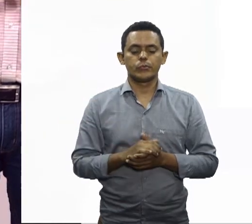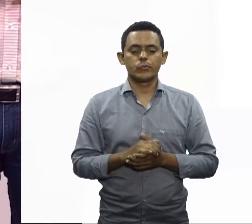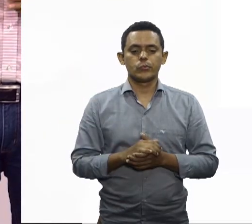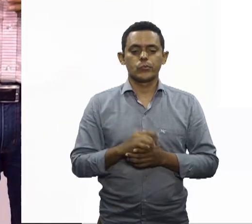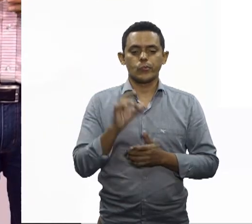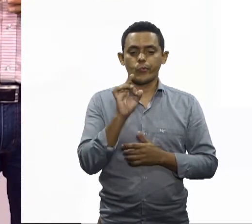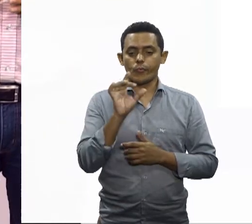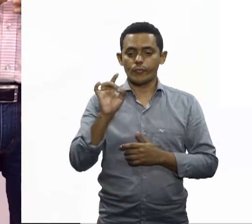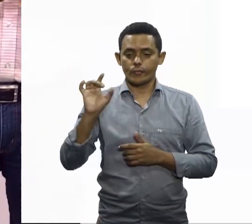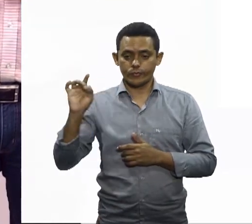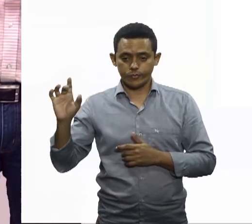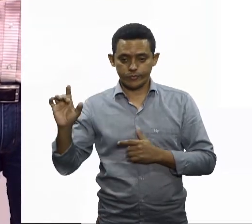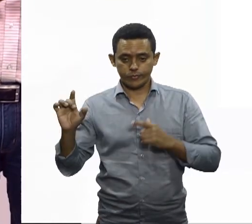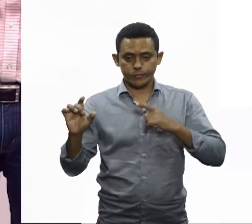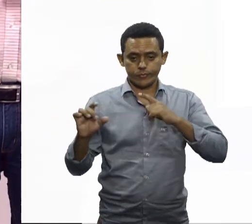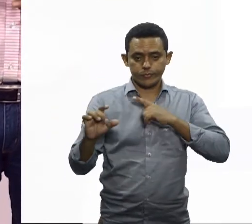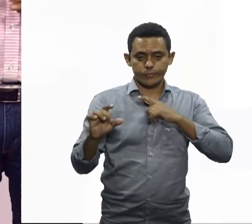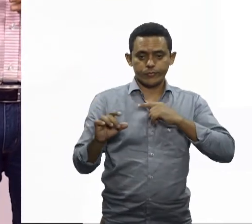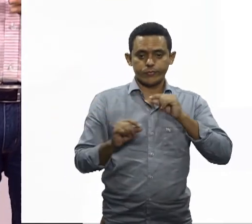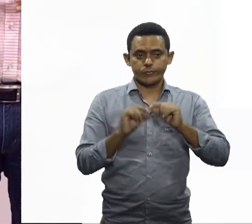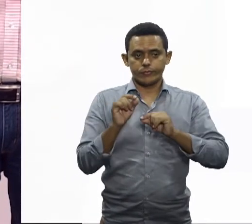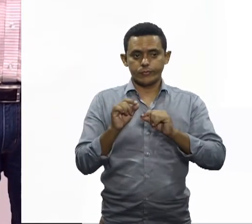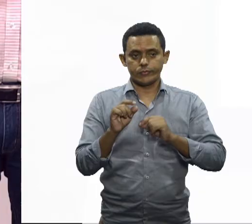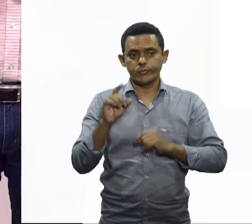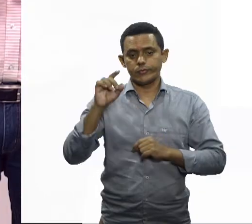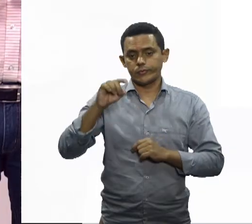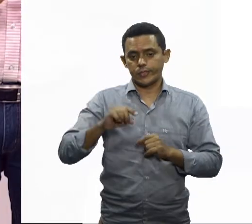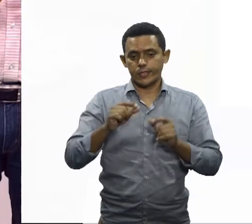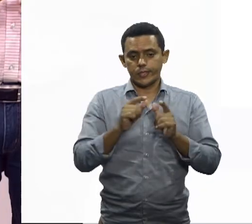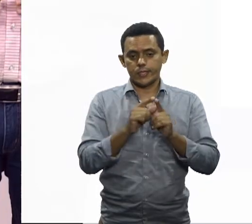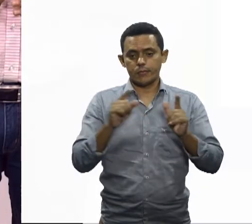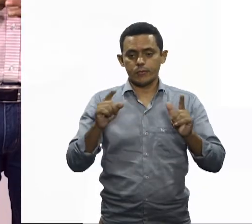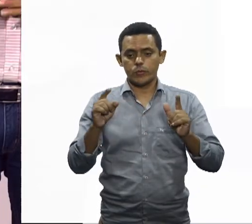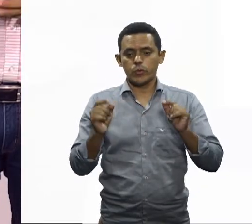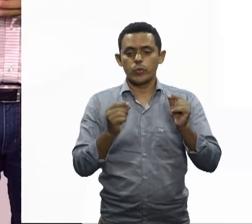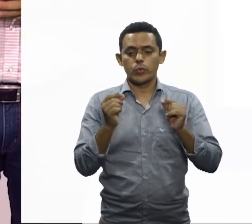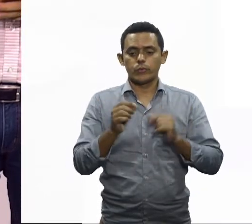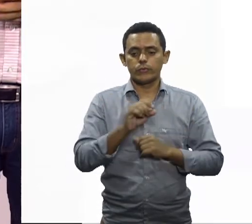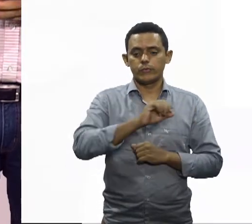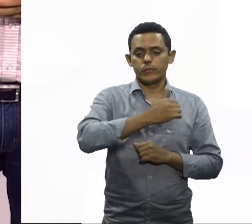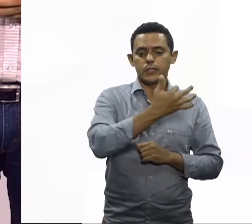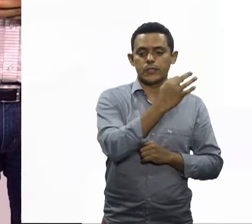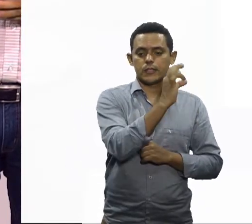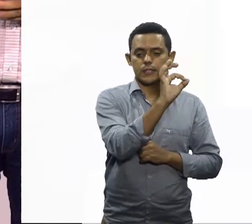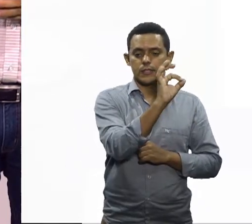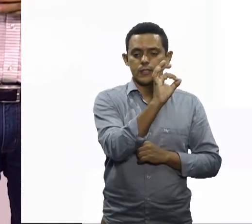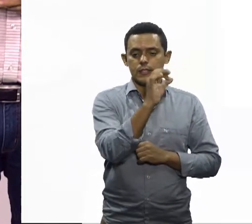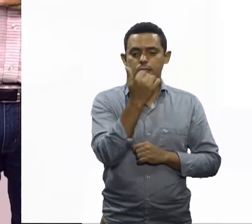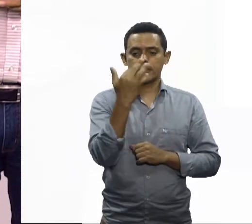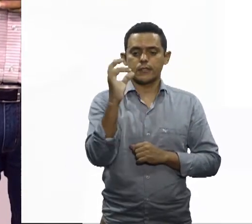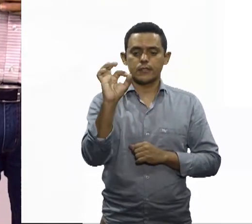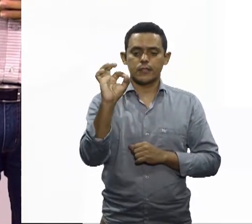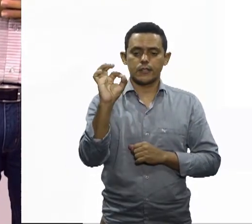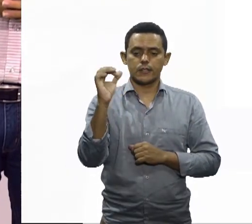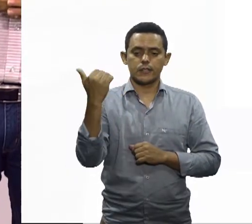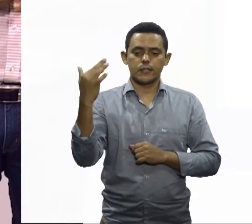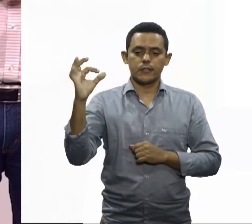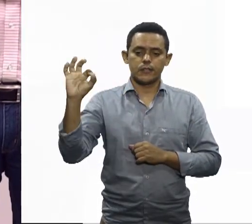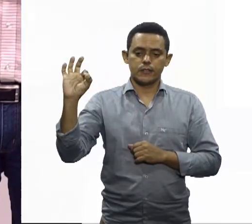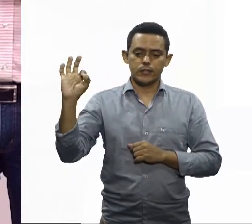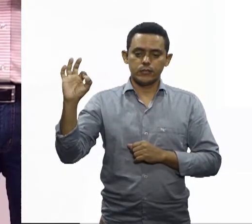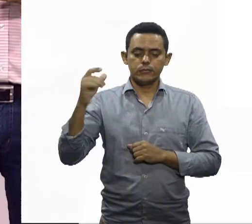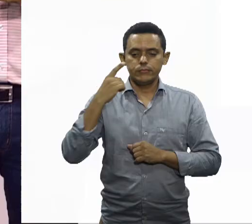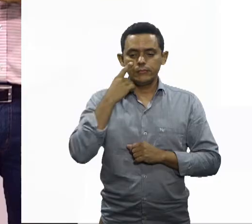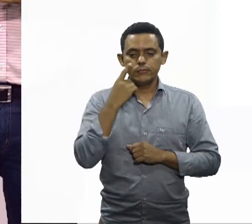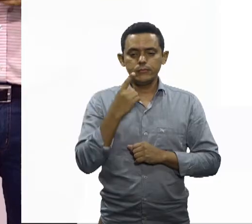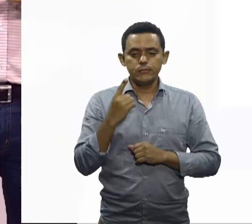uma, imediatamente, elas são maior que a outra, 10. Então, nós temos ali o seguinte, ó, 10. Então, se eu passo de quilograma